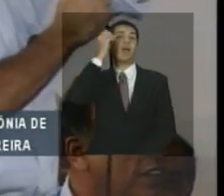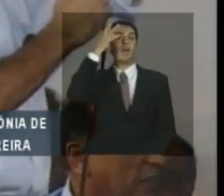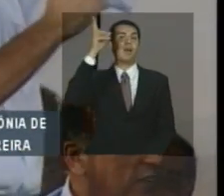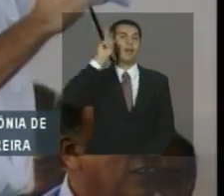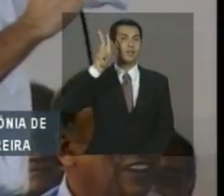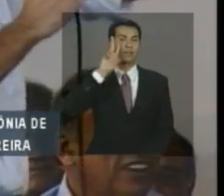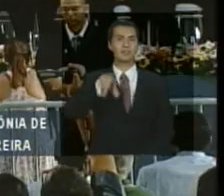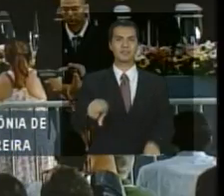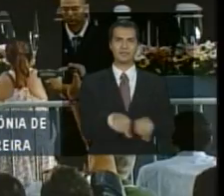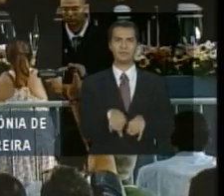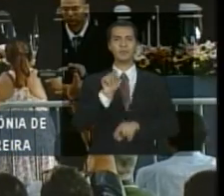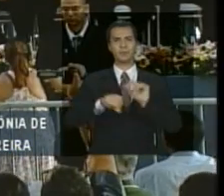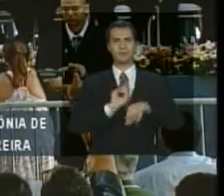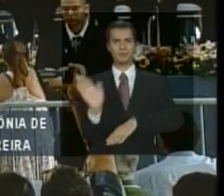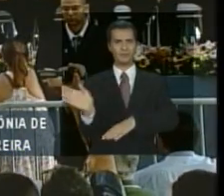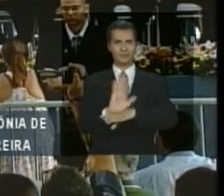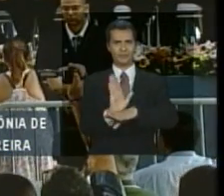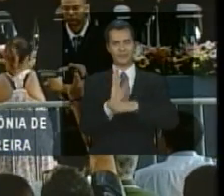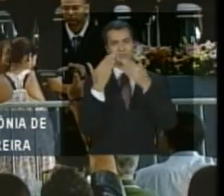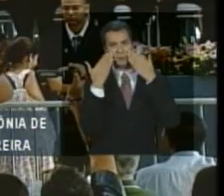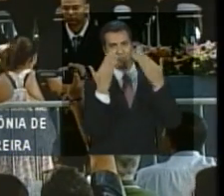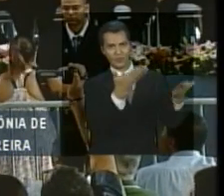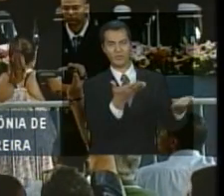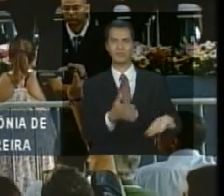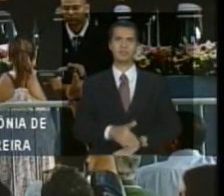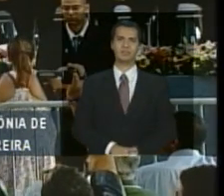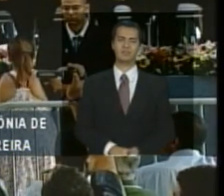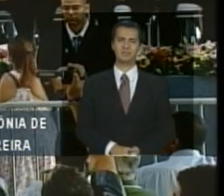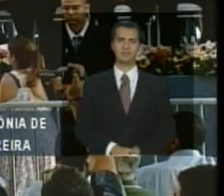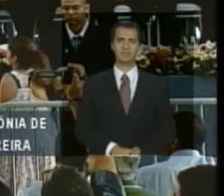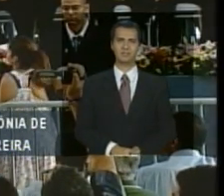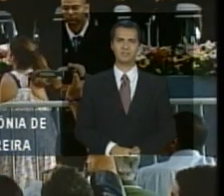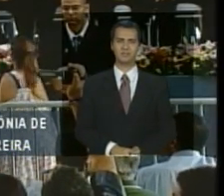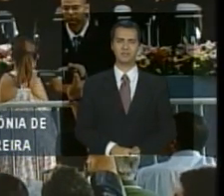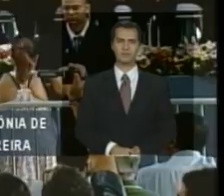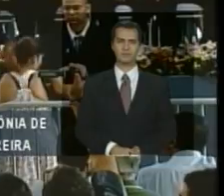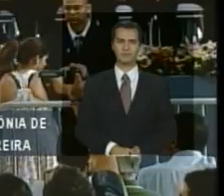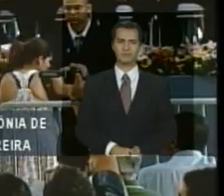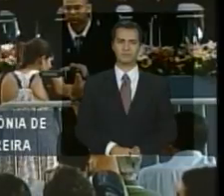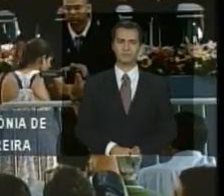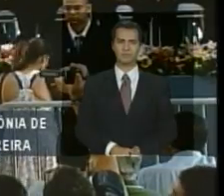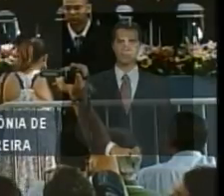agora, o vídeo. Vejam o vídeo, não sei onde está ali o telão.